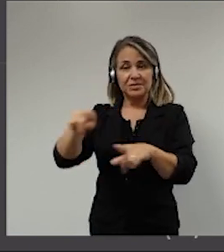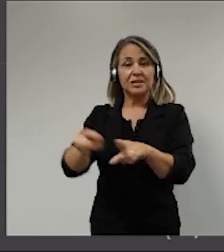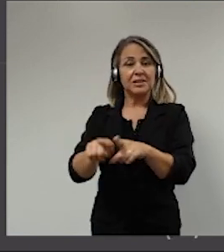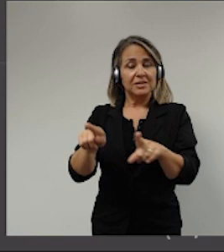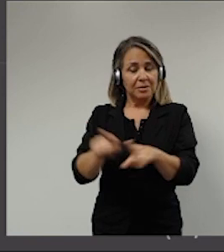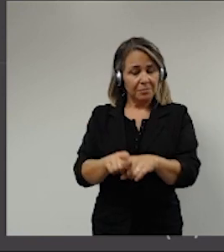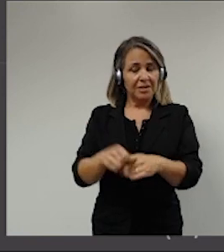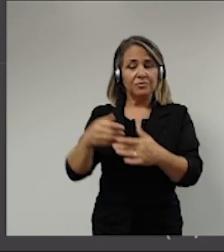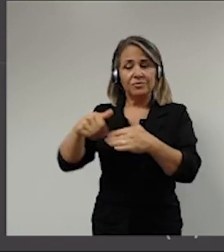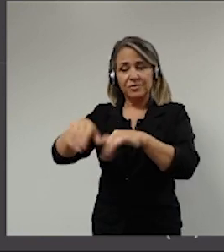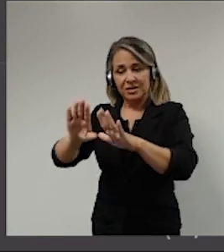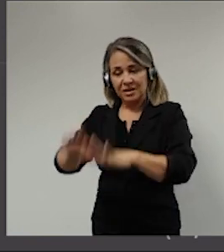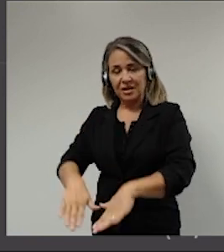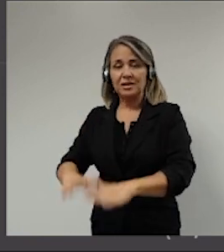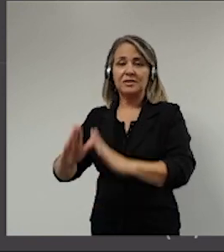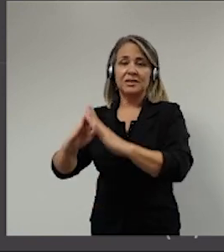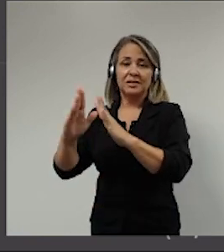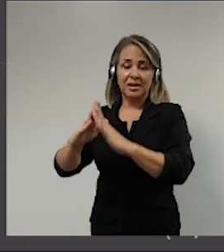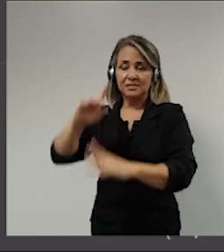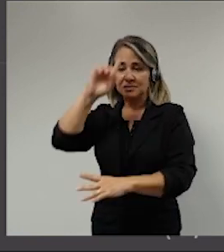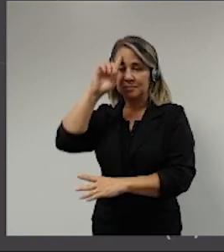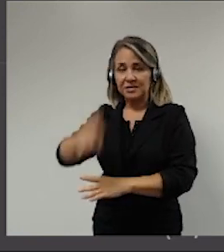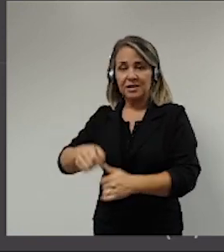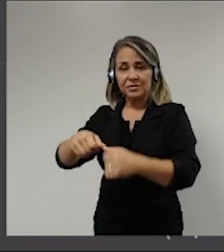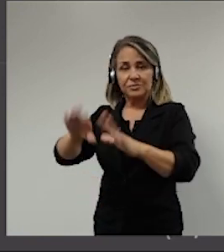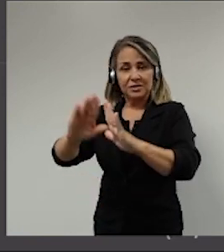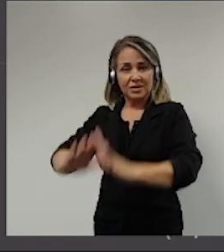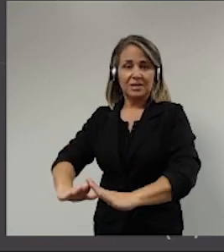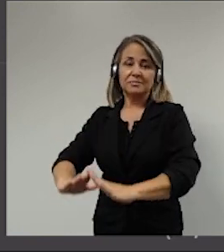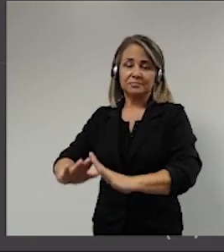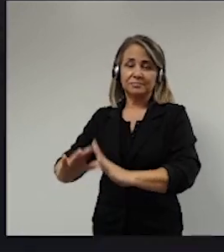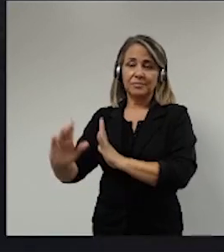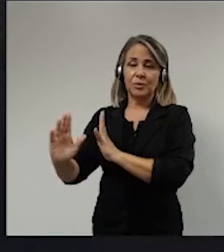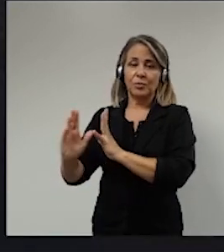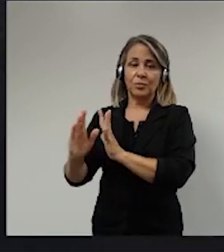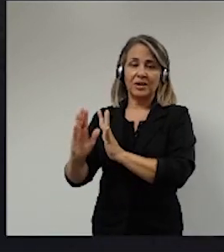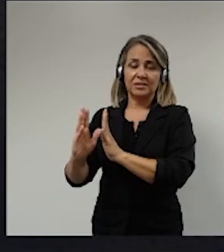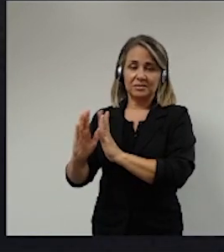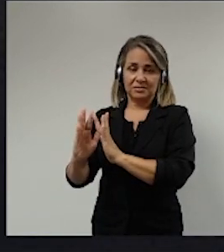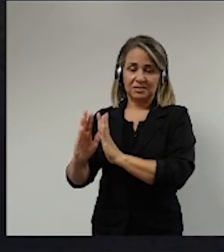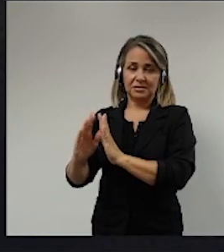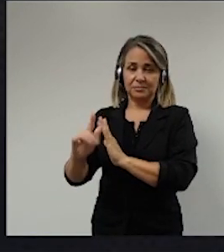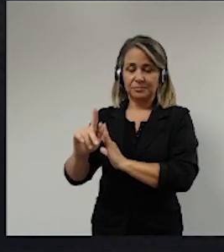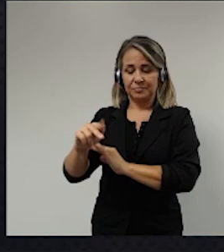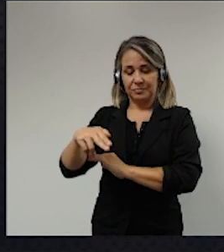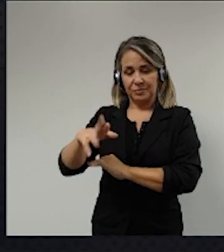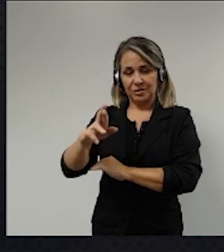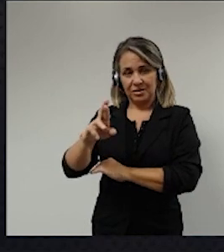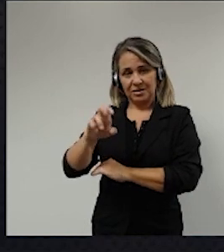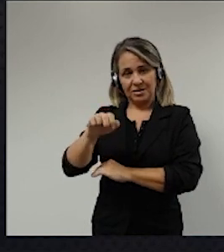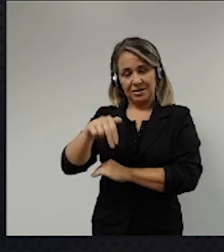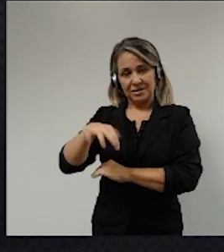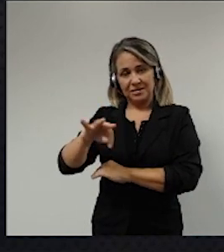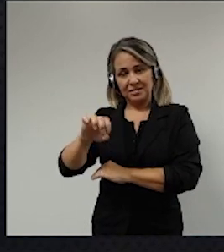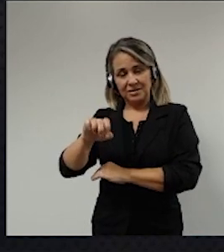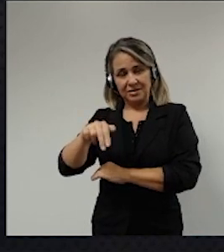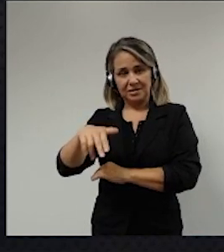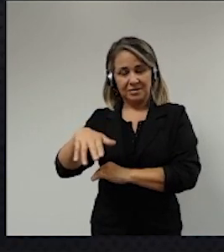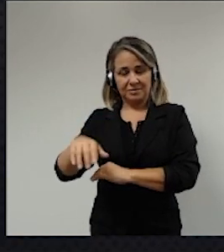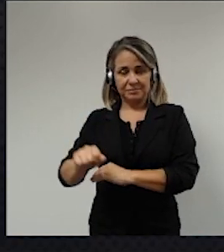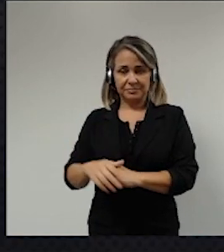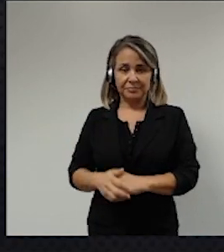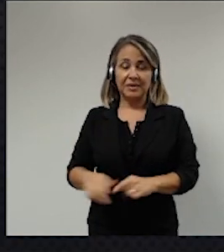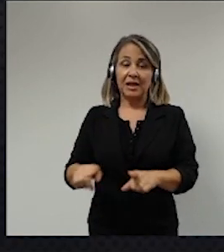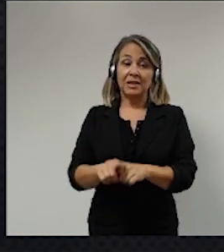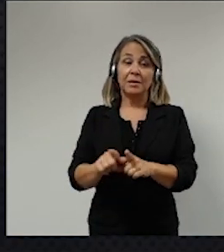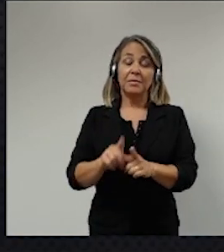em lockdown, tiveram a segunda onda da pandemia. Bom, um outro aspecto que eu gostaria de ver com vocês é a questão